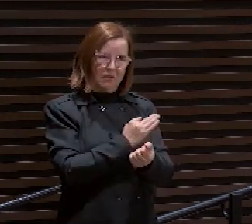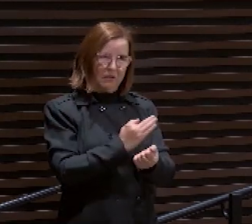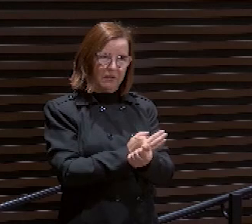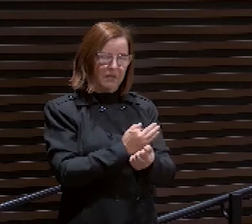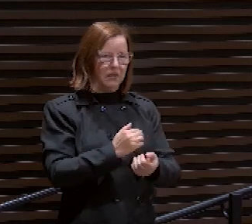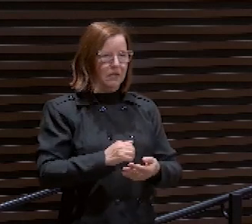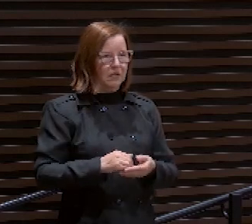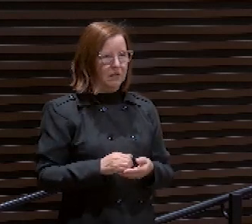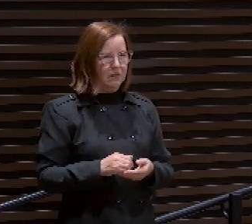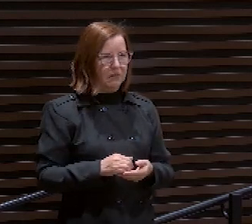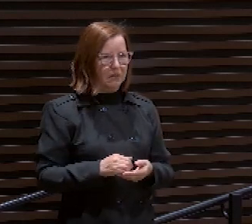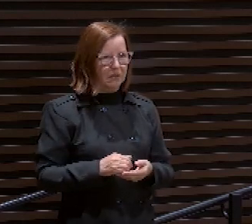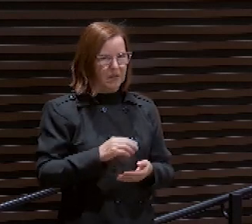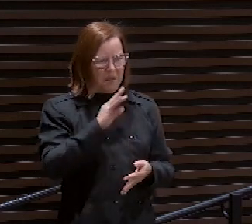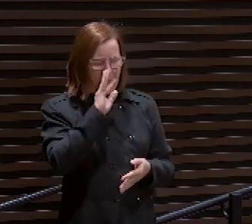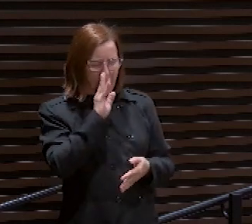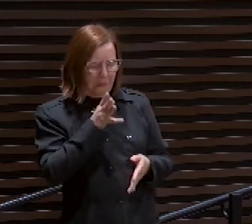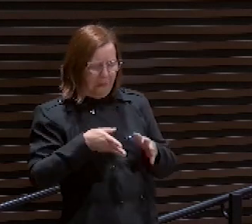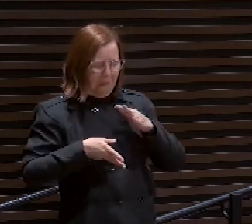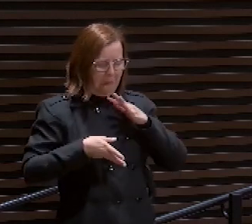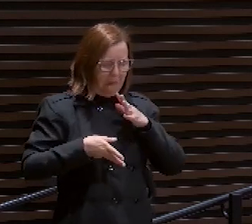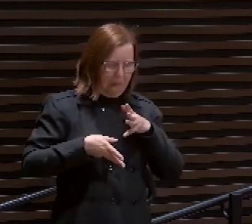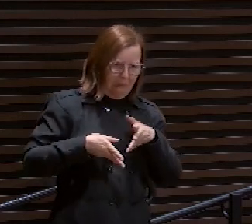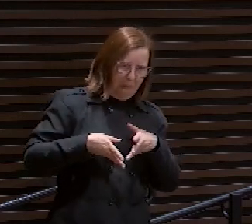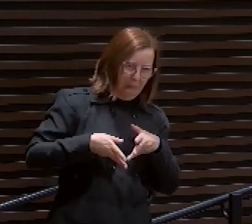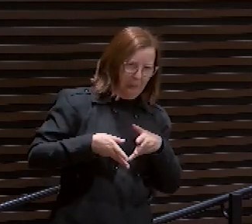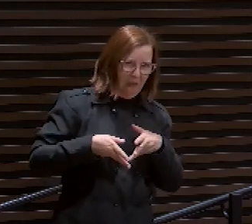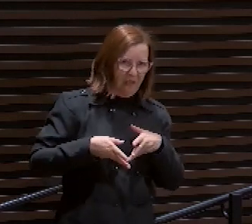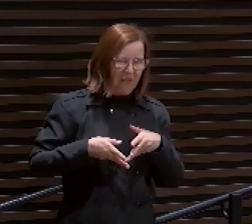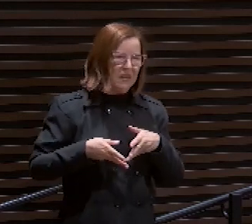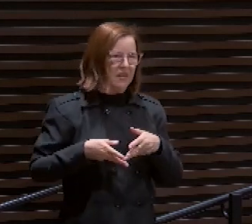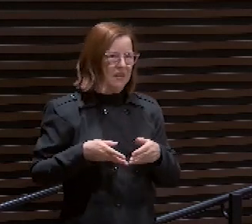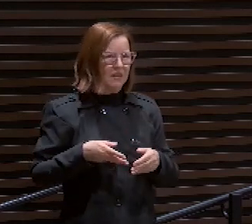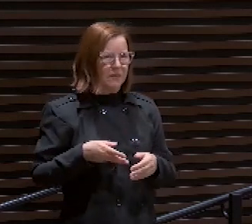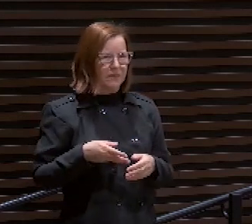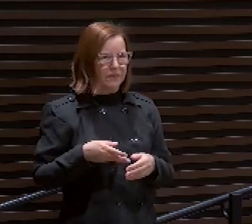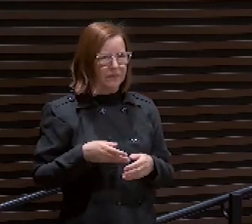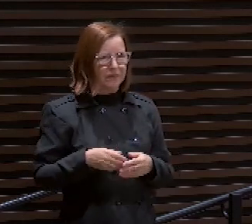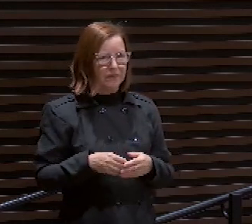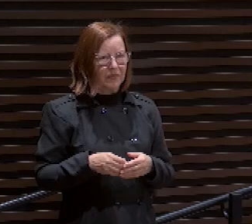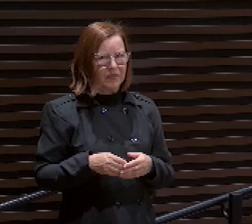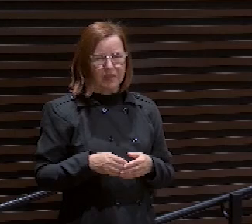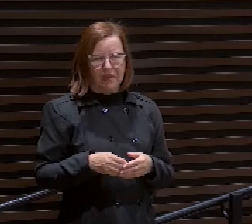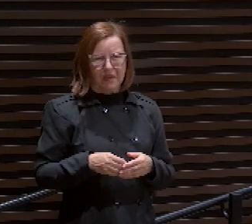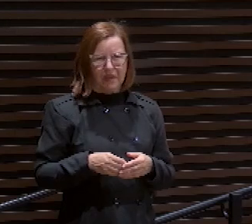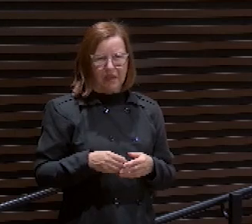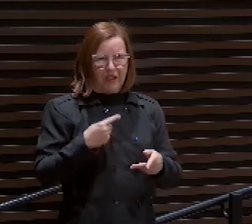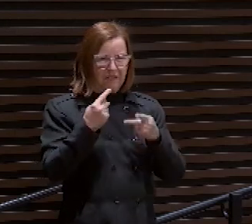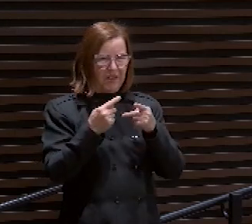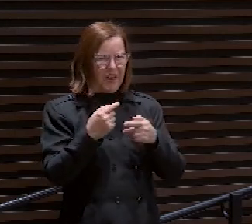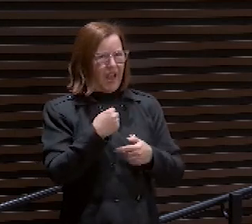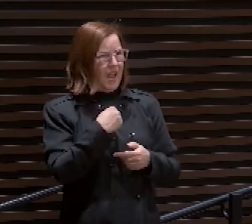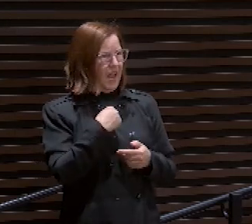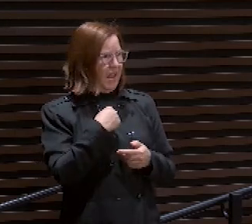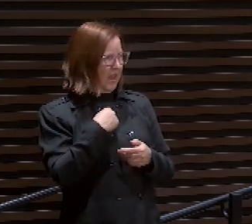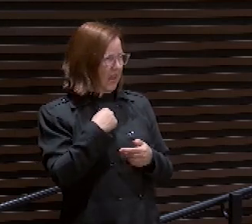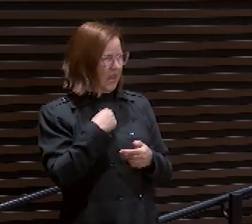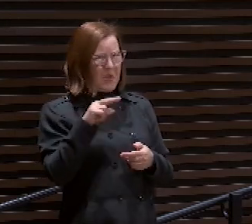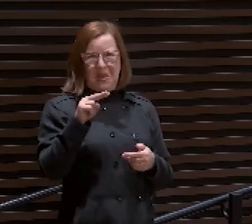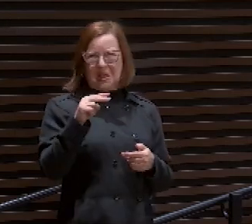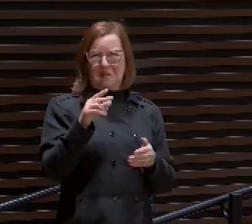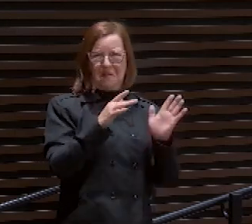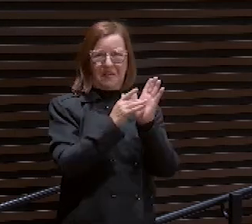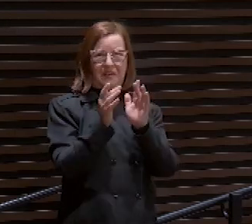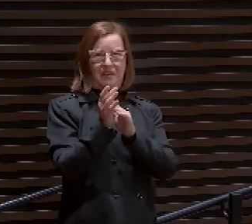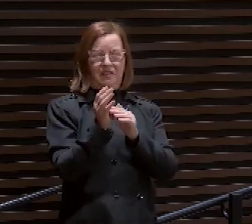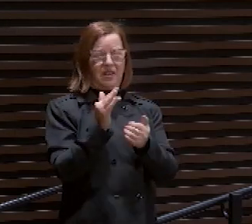uma acusação dessa, uma situação dessa, a gente fala, oh meu Deus, olha como eu estou sendo bíblico. Olha como eu estou sendo igual Jesus, olha, estou